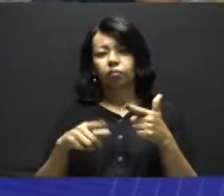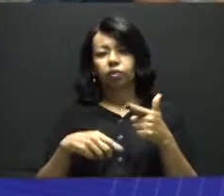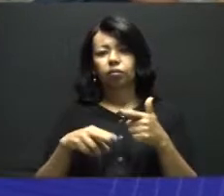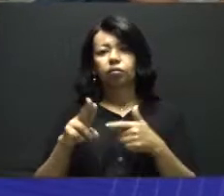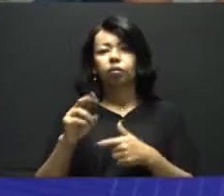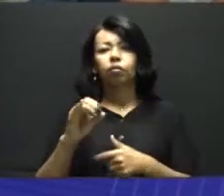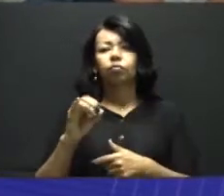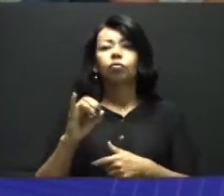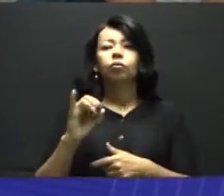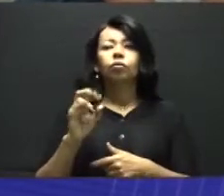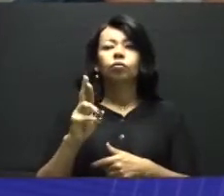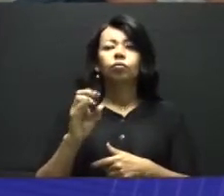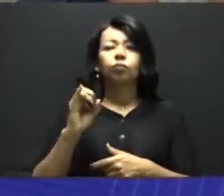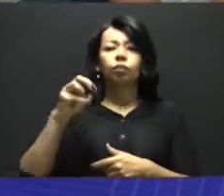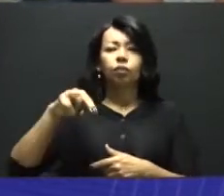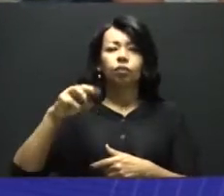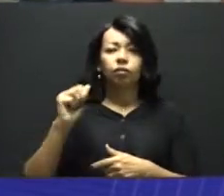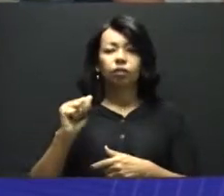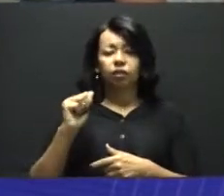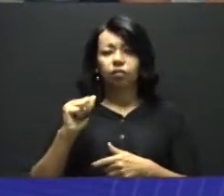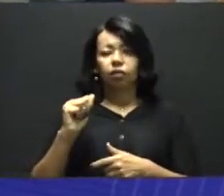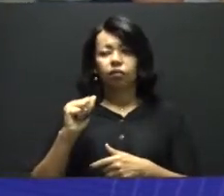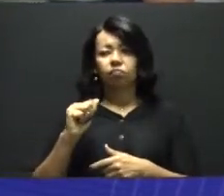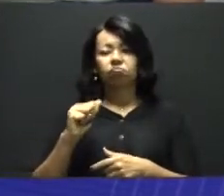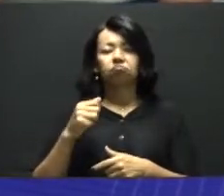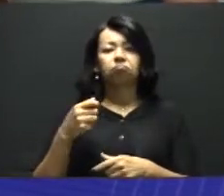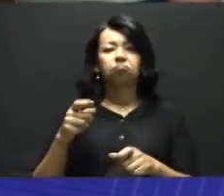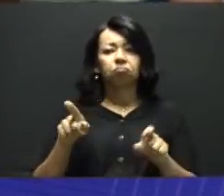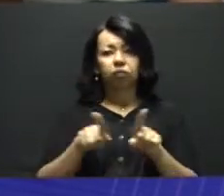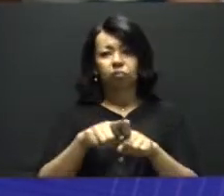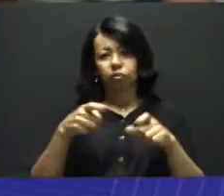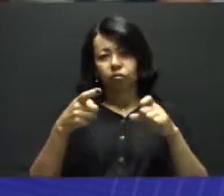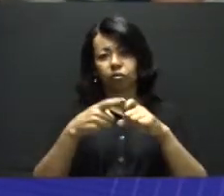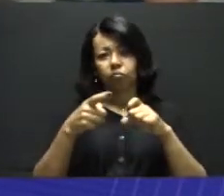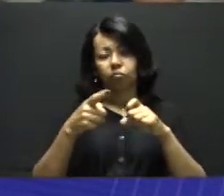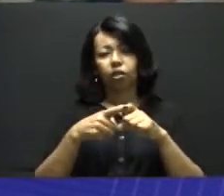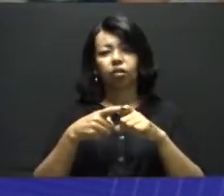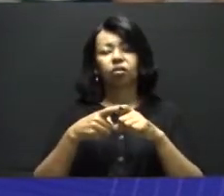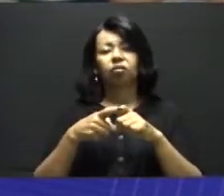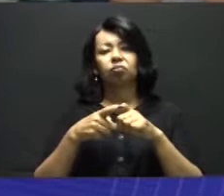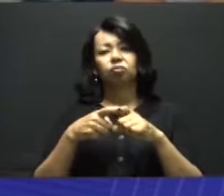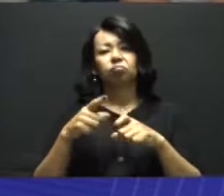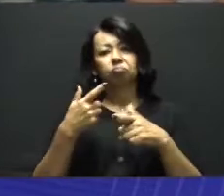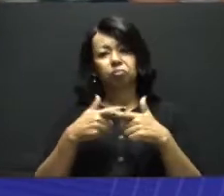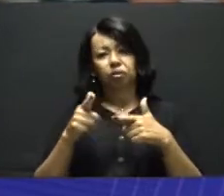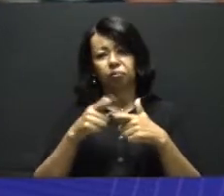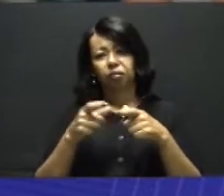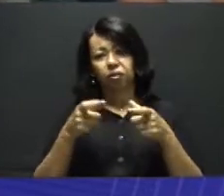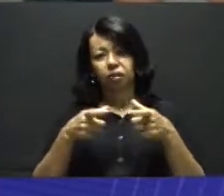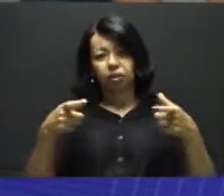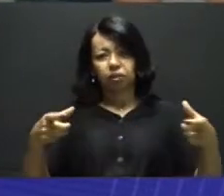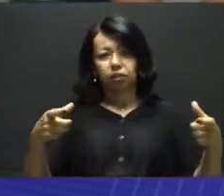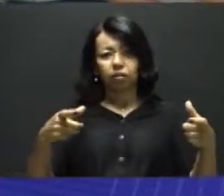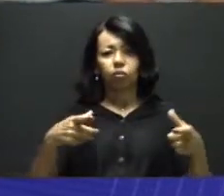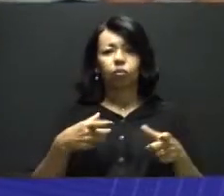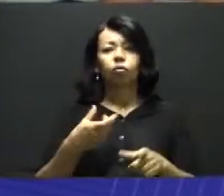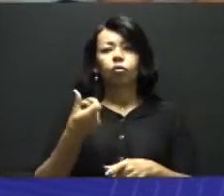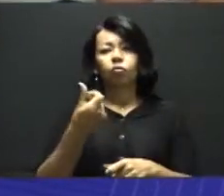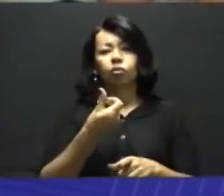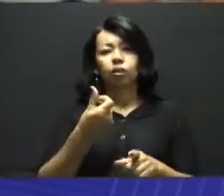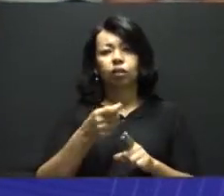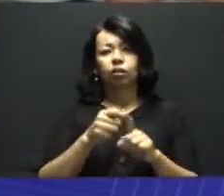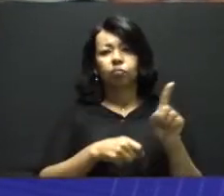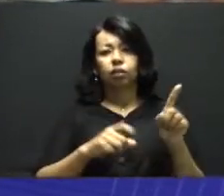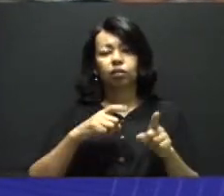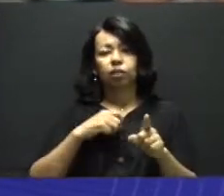e apesar do acompanhamento médico e tratamentos a infecção se intensificou com seis meses teve um sangramento